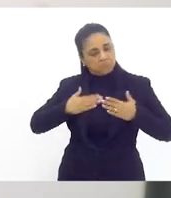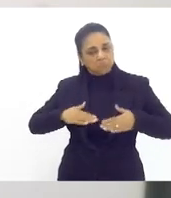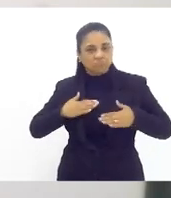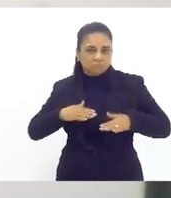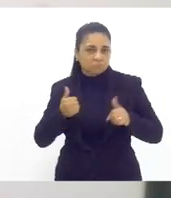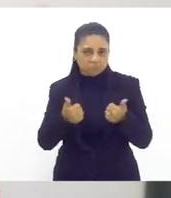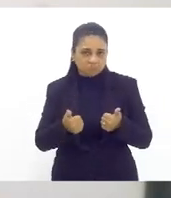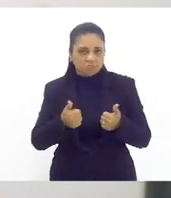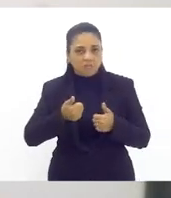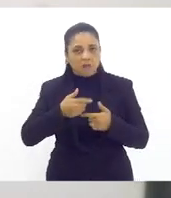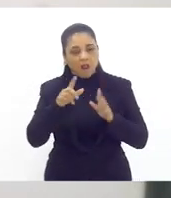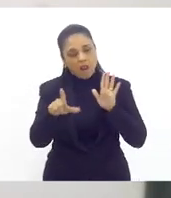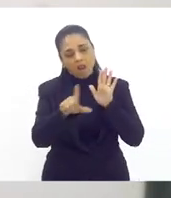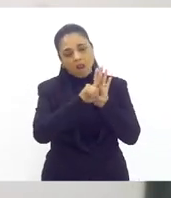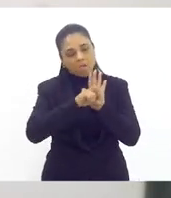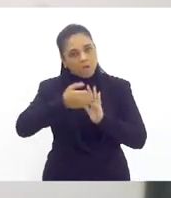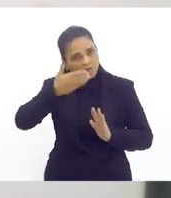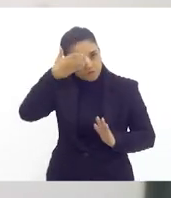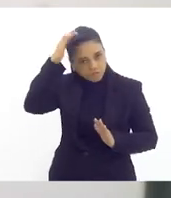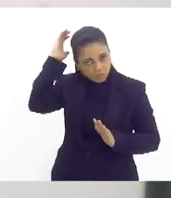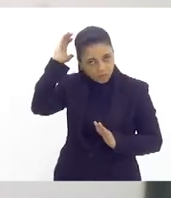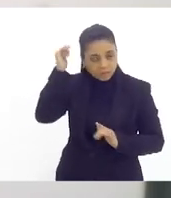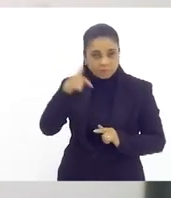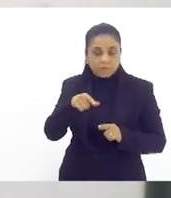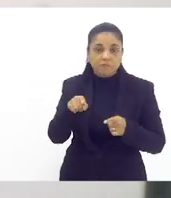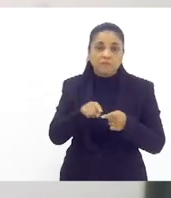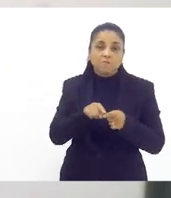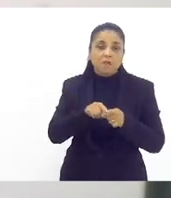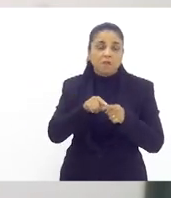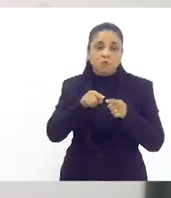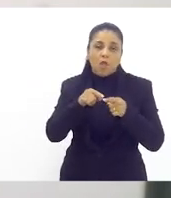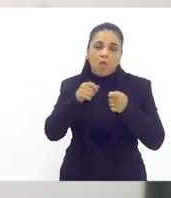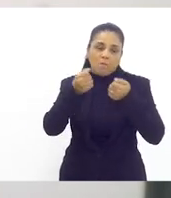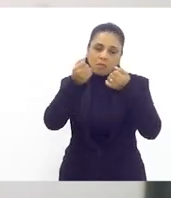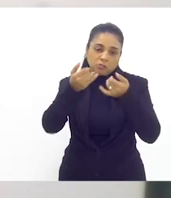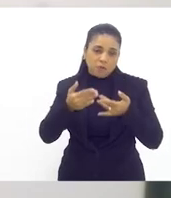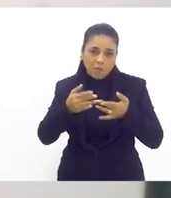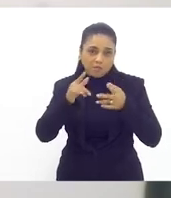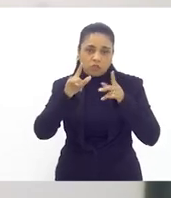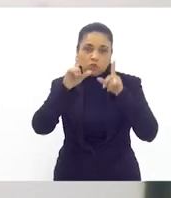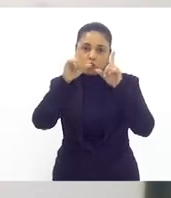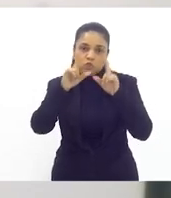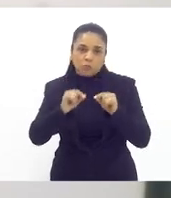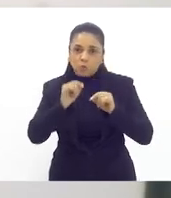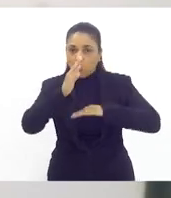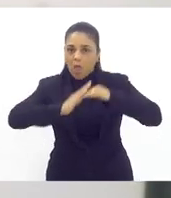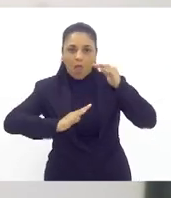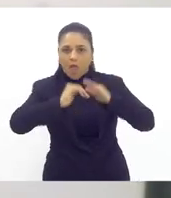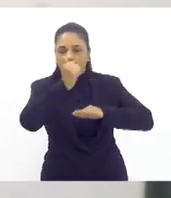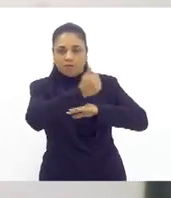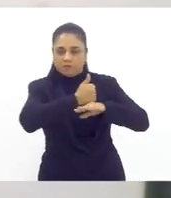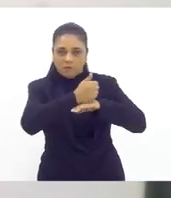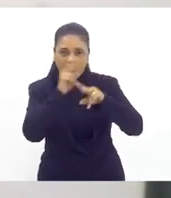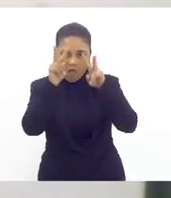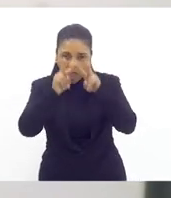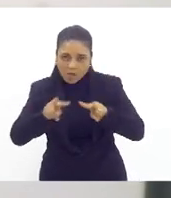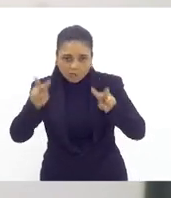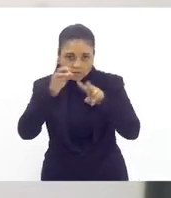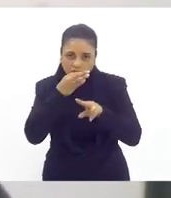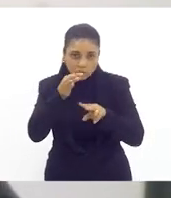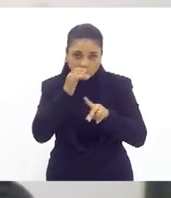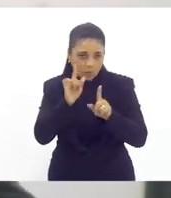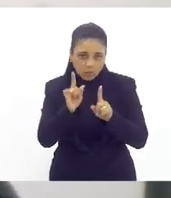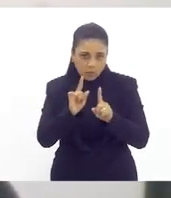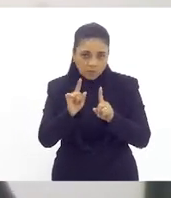Gustavo a questão quando a gente fala isso não é para diminuir quem é do audiovisual entendo muito claramente isso é que